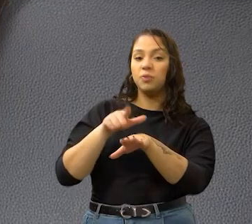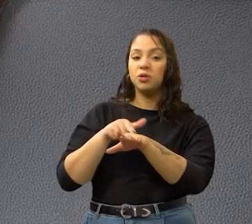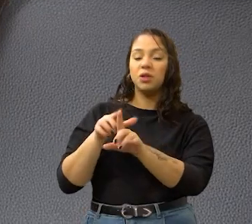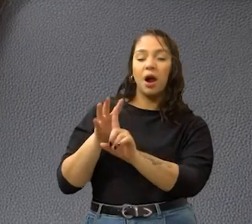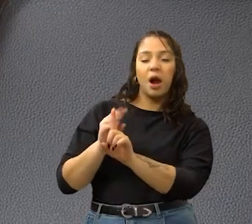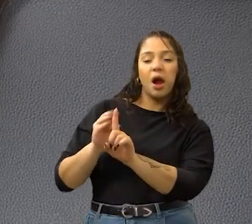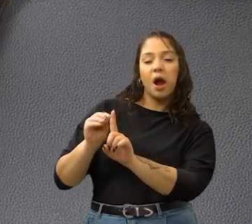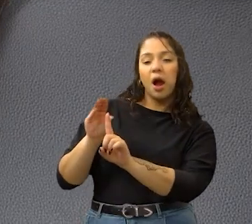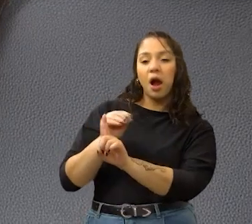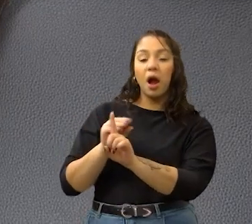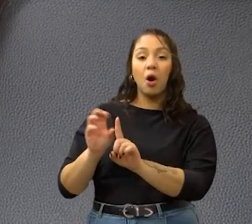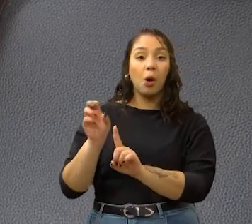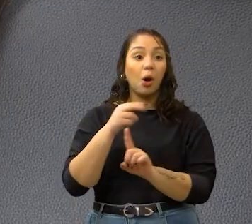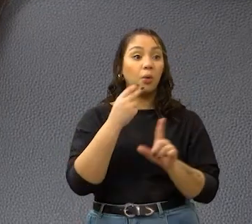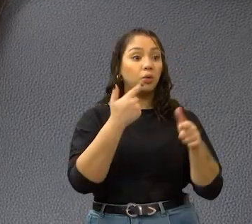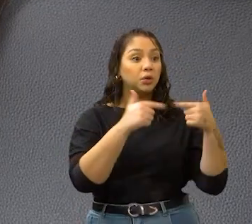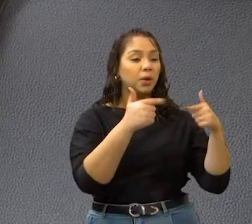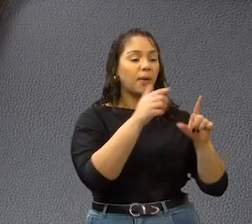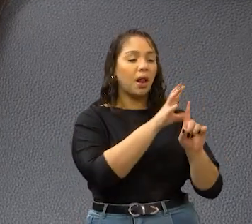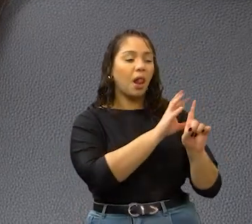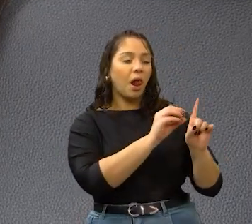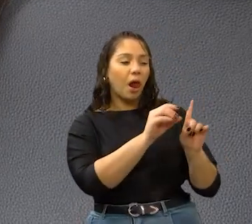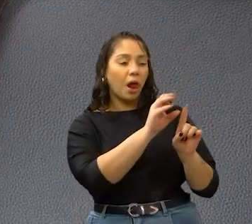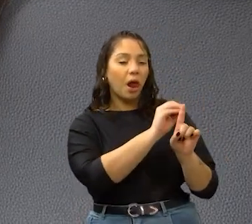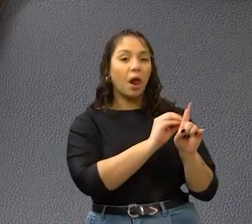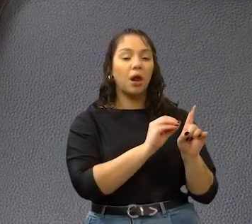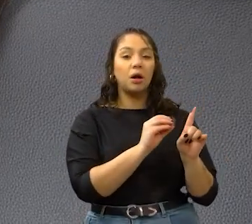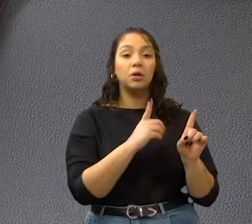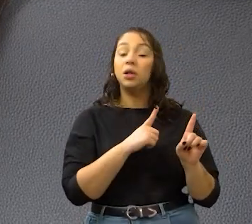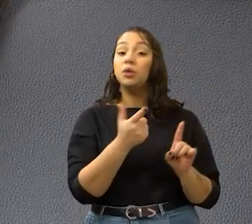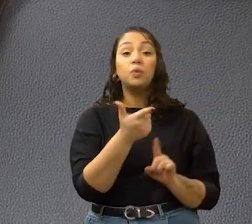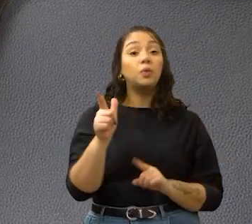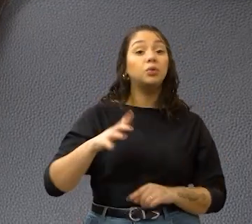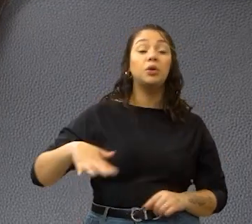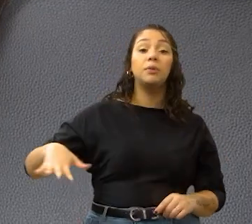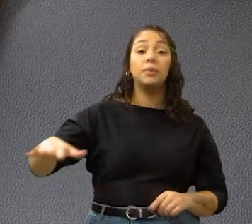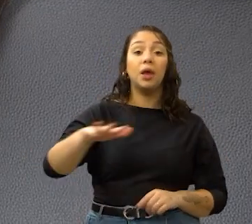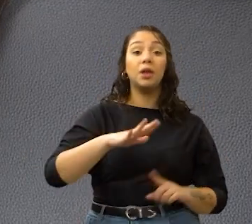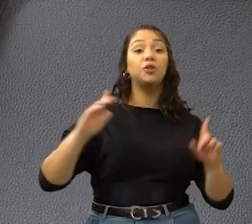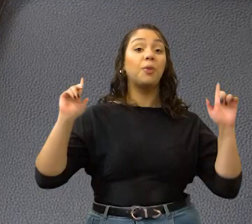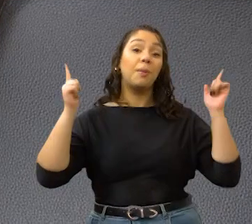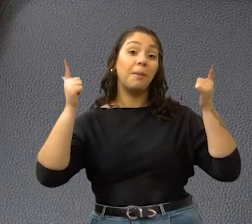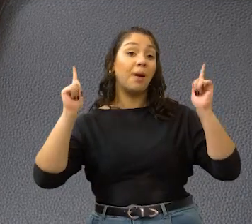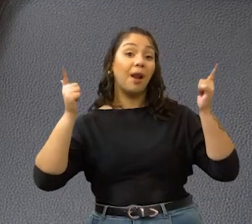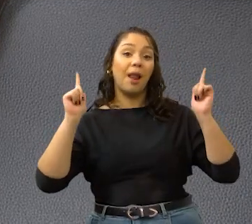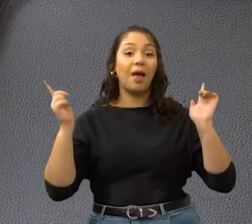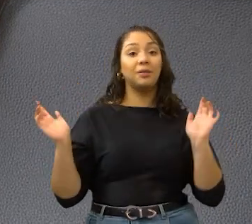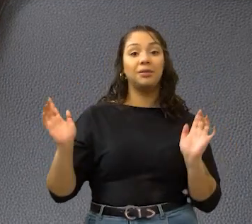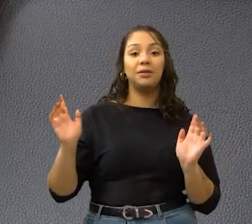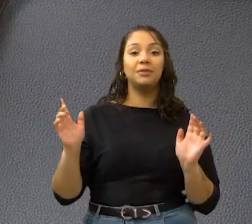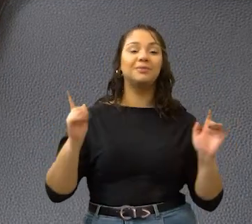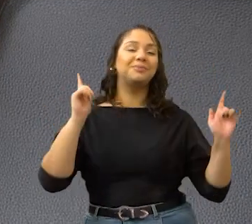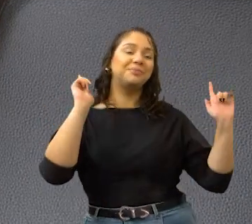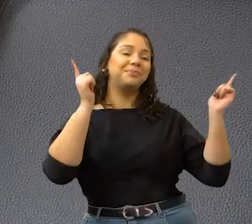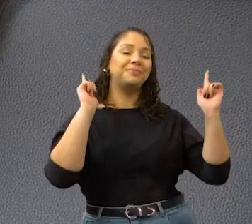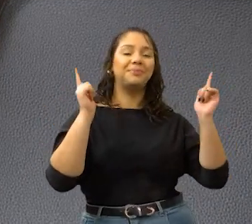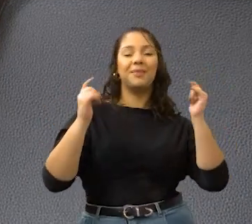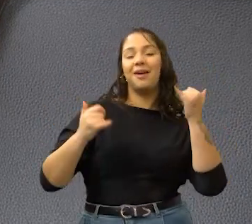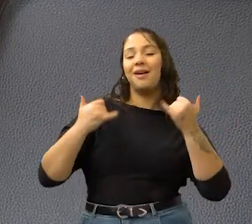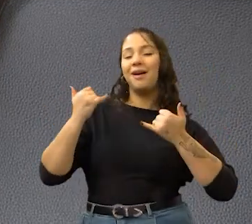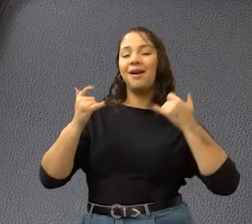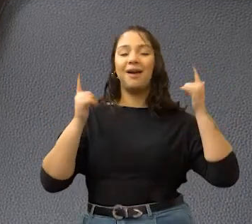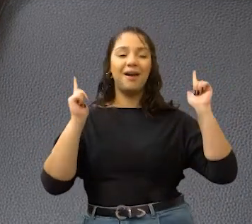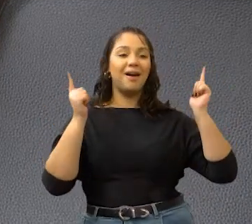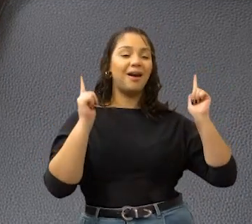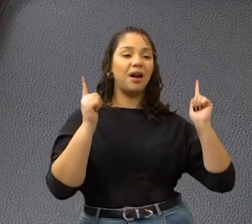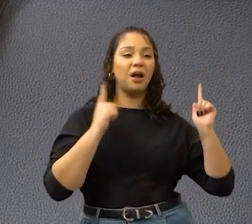é assediada, quando você está em outro ambiente, né? Quando você está numa balada, muitas vezes, as pessoas se